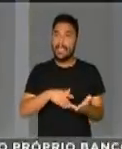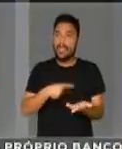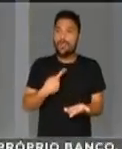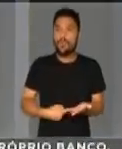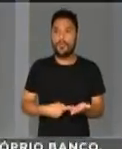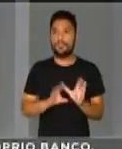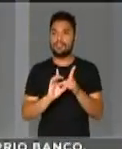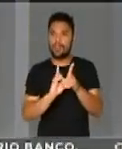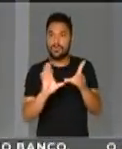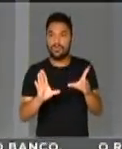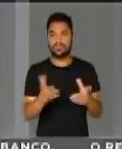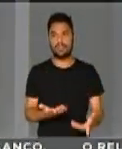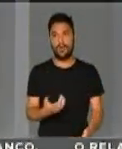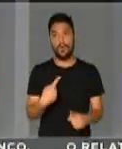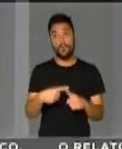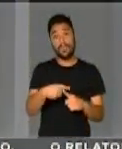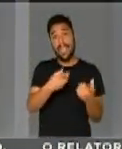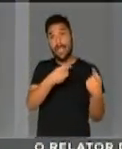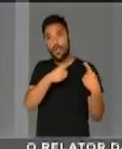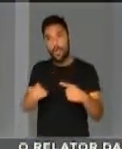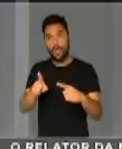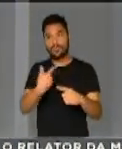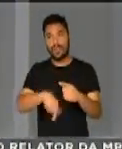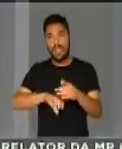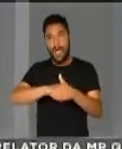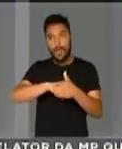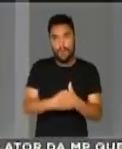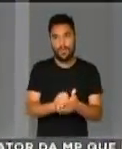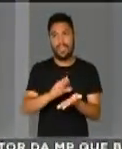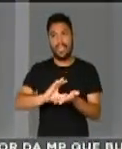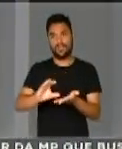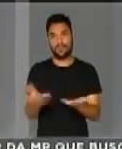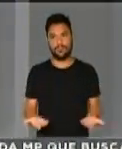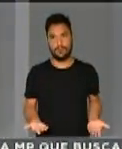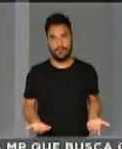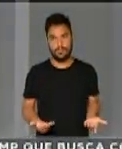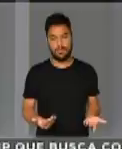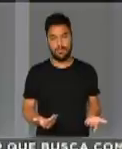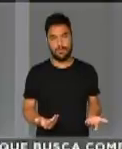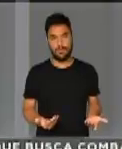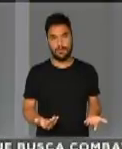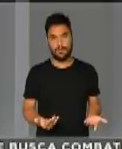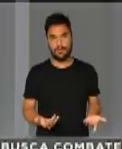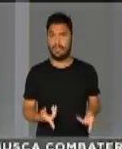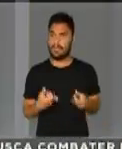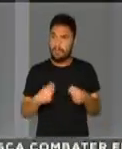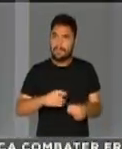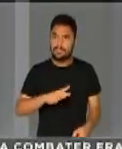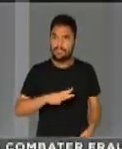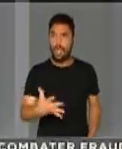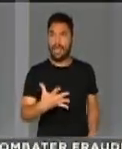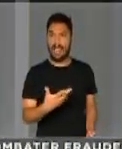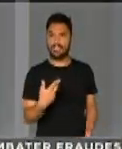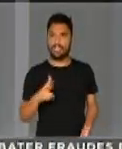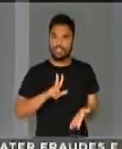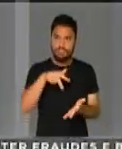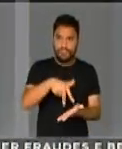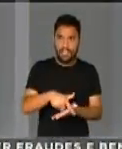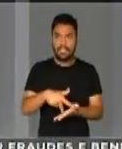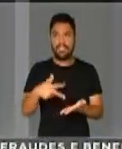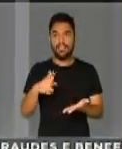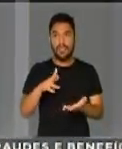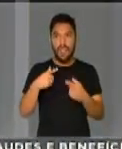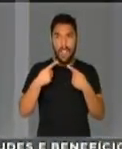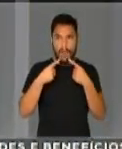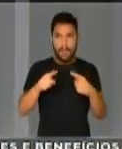se posicionar contrários a esse absurdo corte. E precisam ter coragem de vir ao microfone para discordar